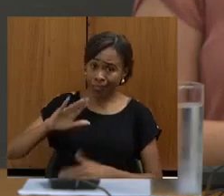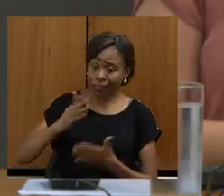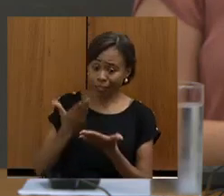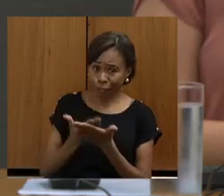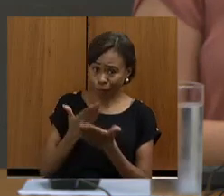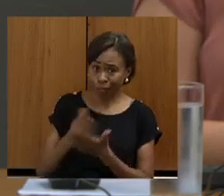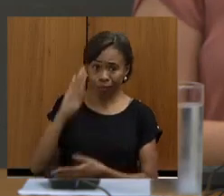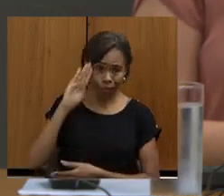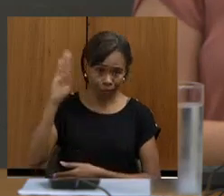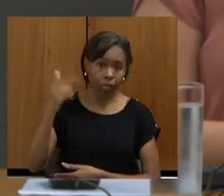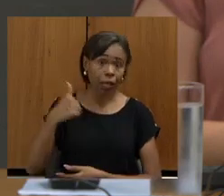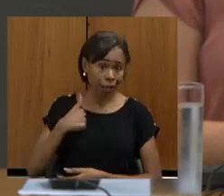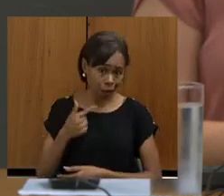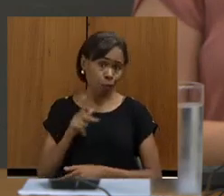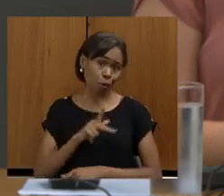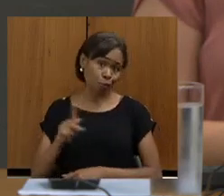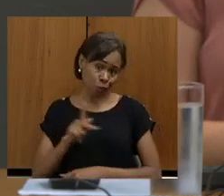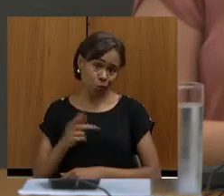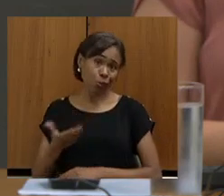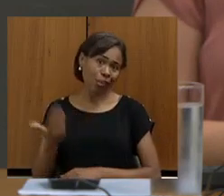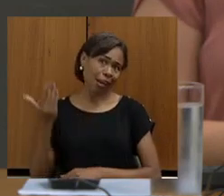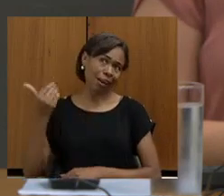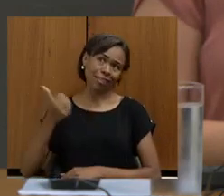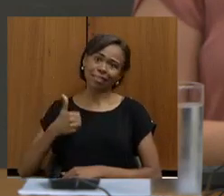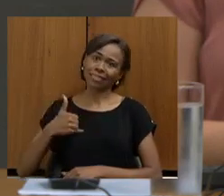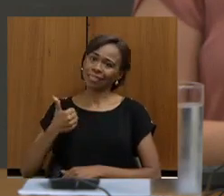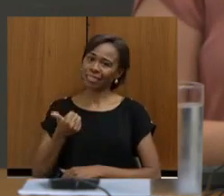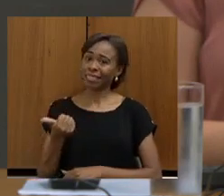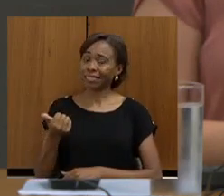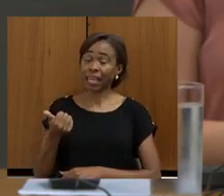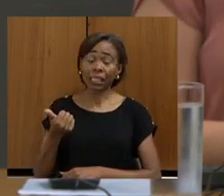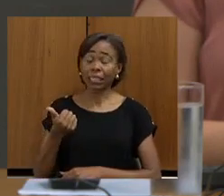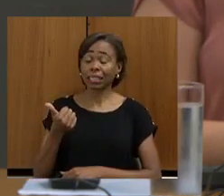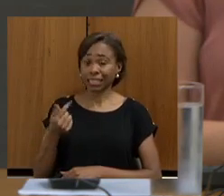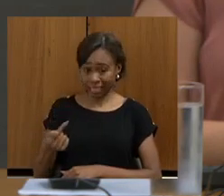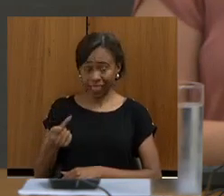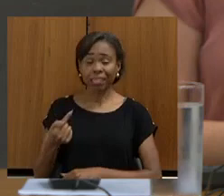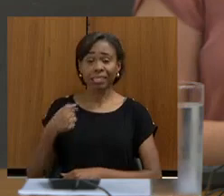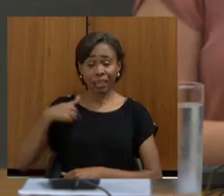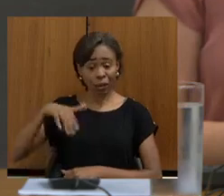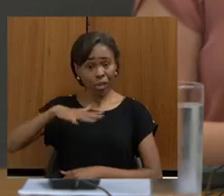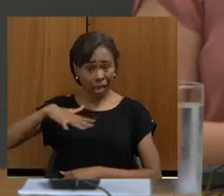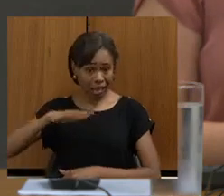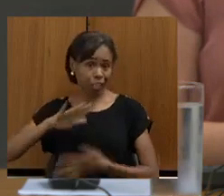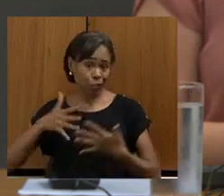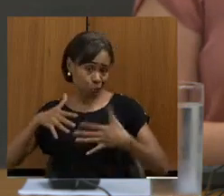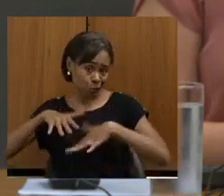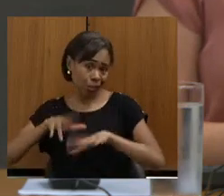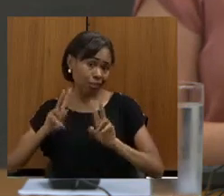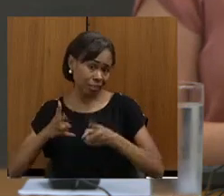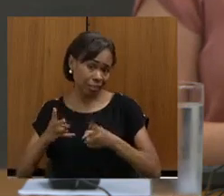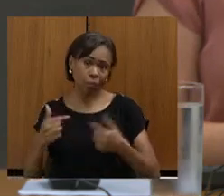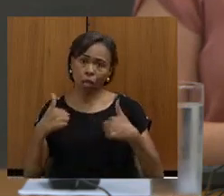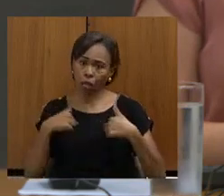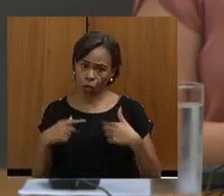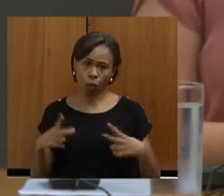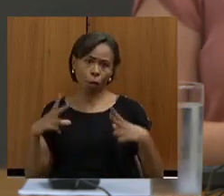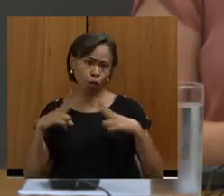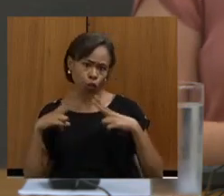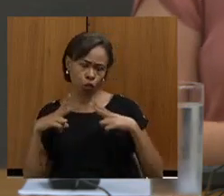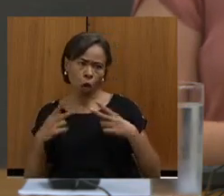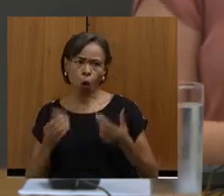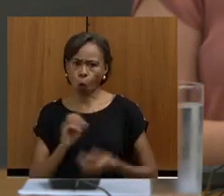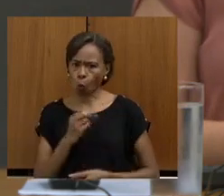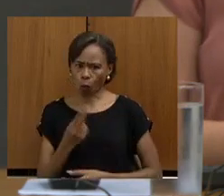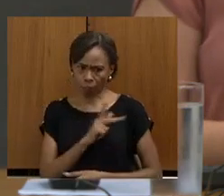como professor, desde os 17 anos e sempre lidando na área de inclusão, não cabe na minha vida pessoal, nem como presidente dessa